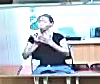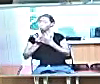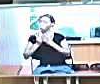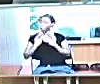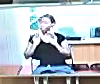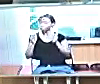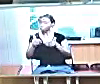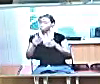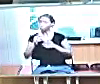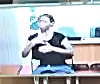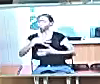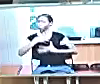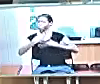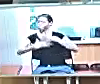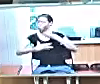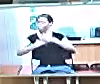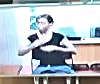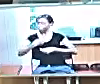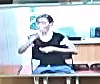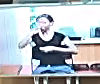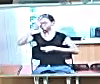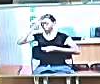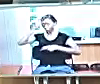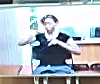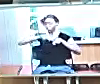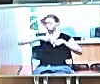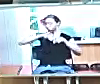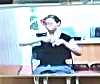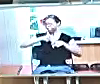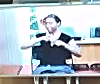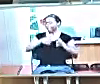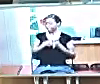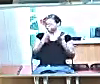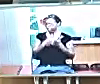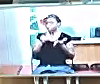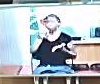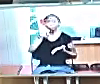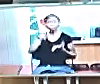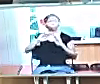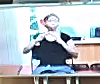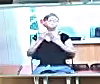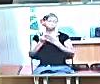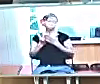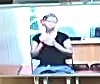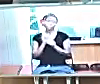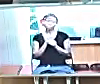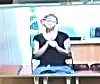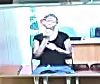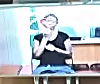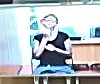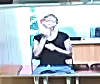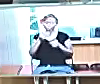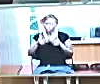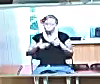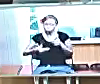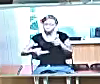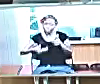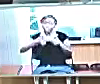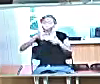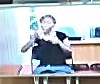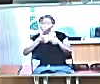que precisa dessa escola então esperamos nos próximos dias completar a 22ª